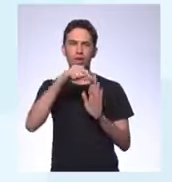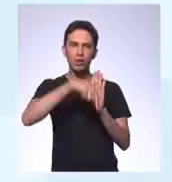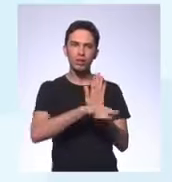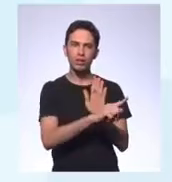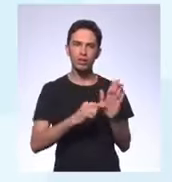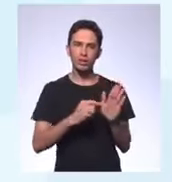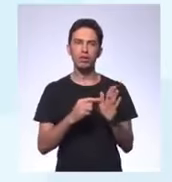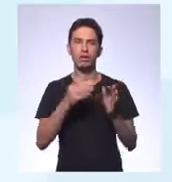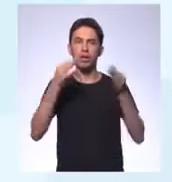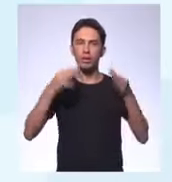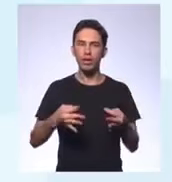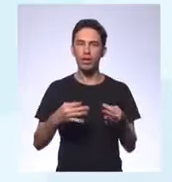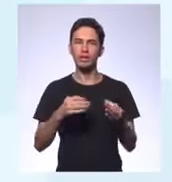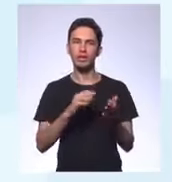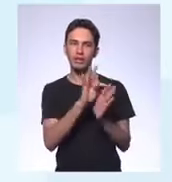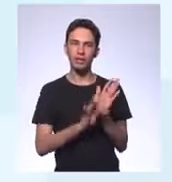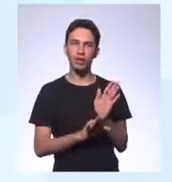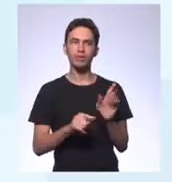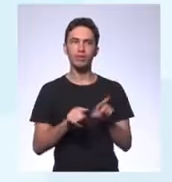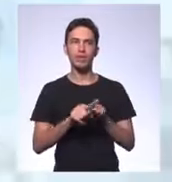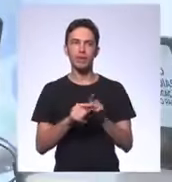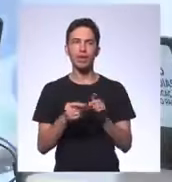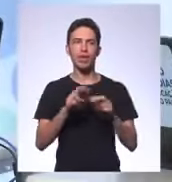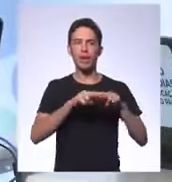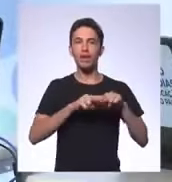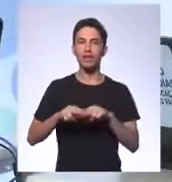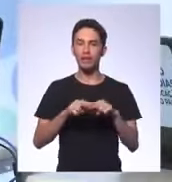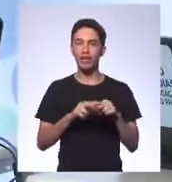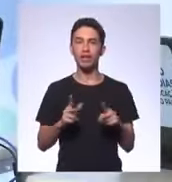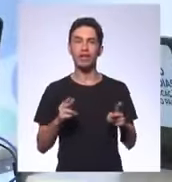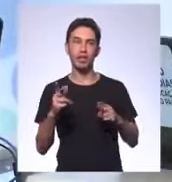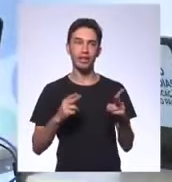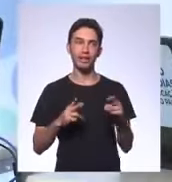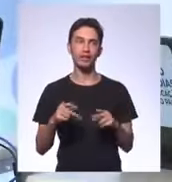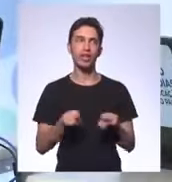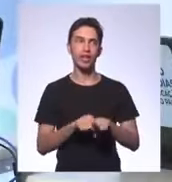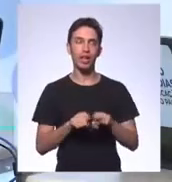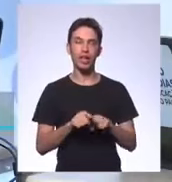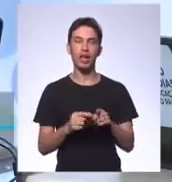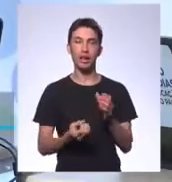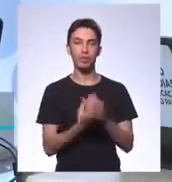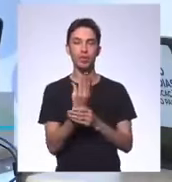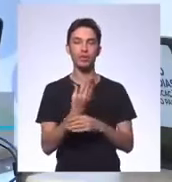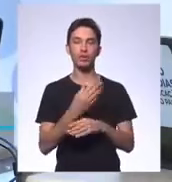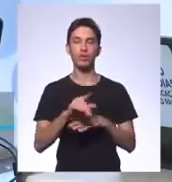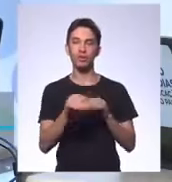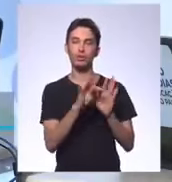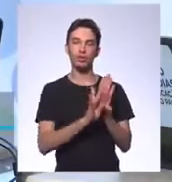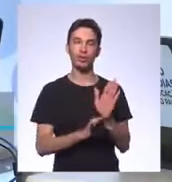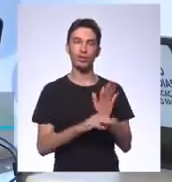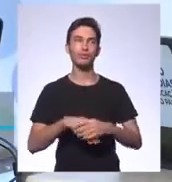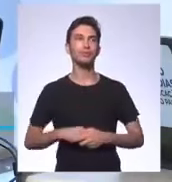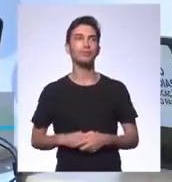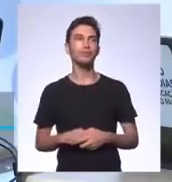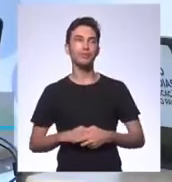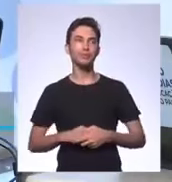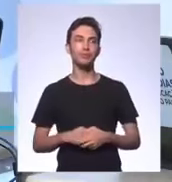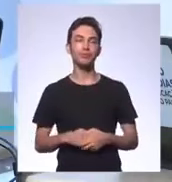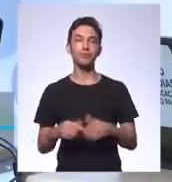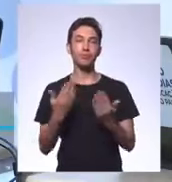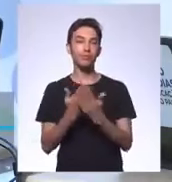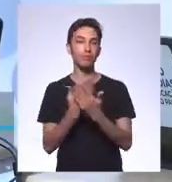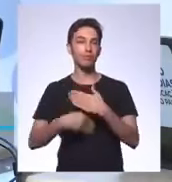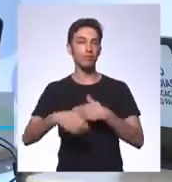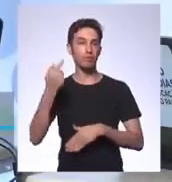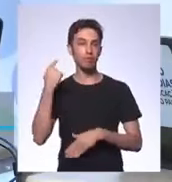e publicar a notícia produzida. Então, vamos lá. Ó. Na aula anterior, nós fizemos